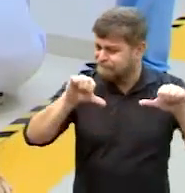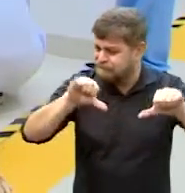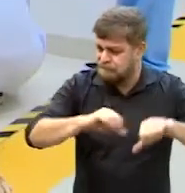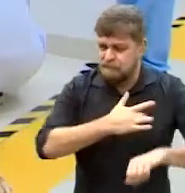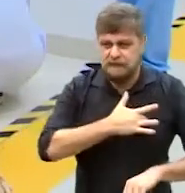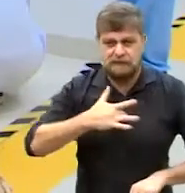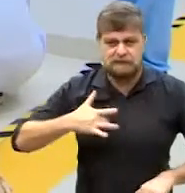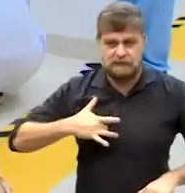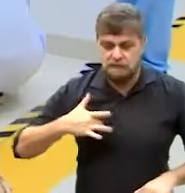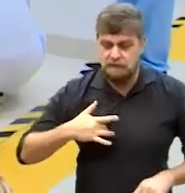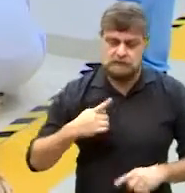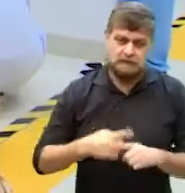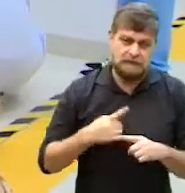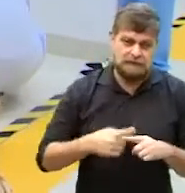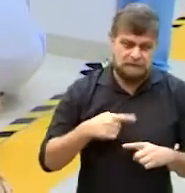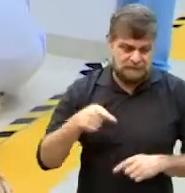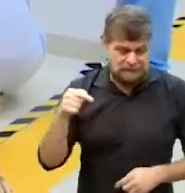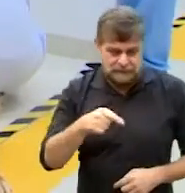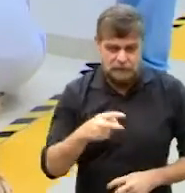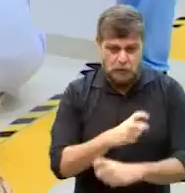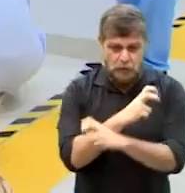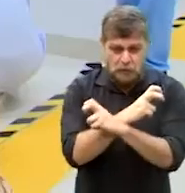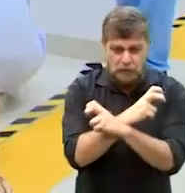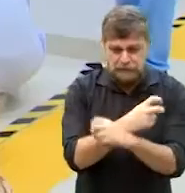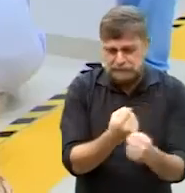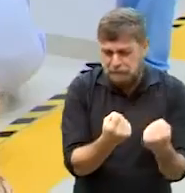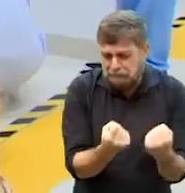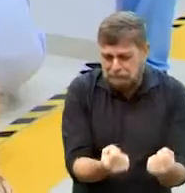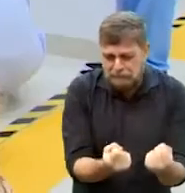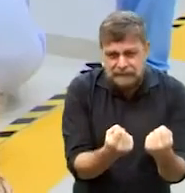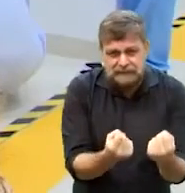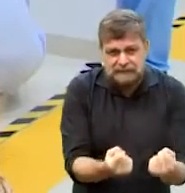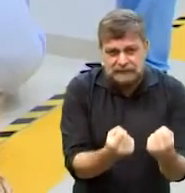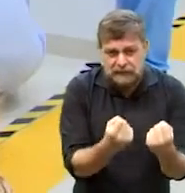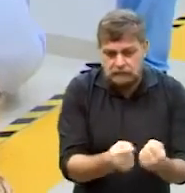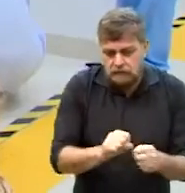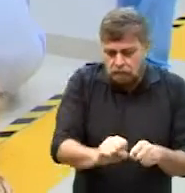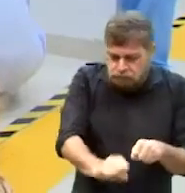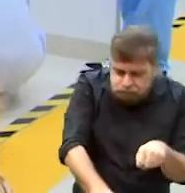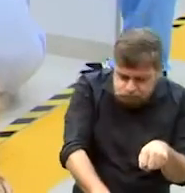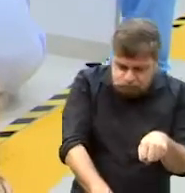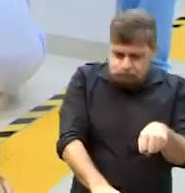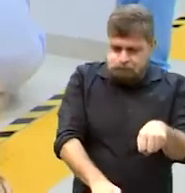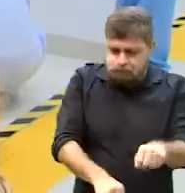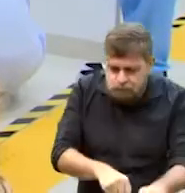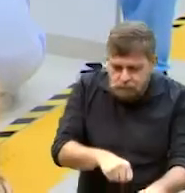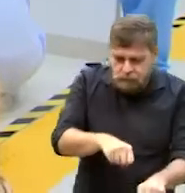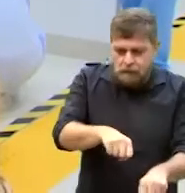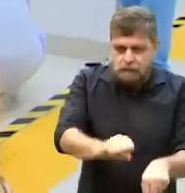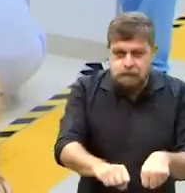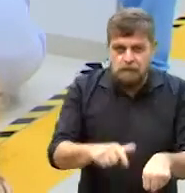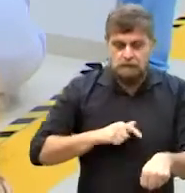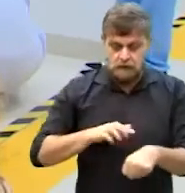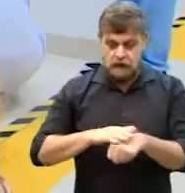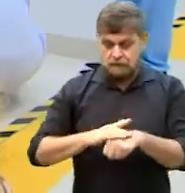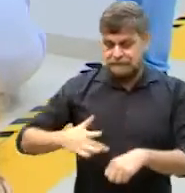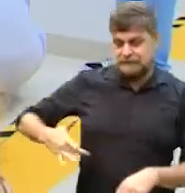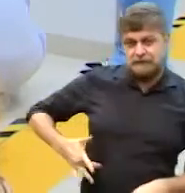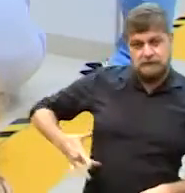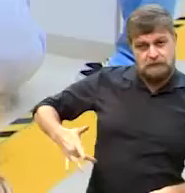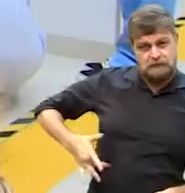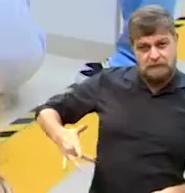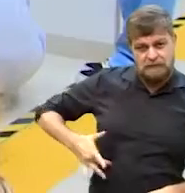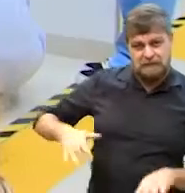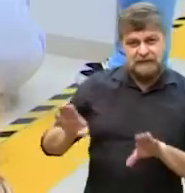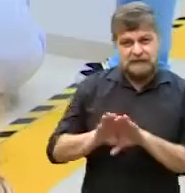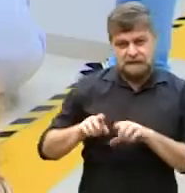esses animais, desde sobrecarga osteomuscular, né, por eles estarem mais pesadinhos, a doenças